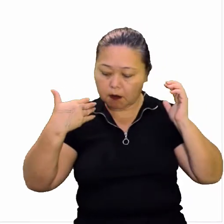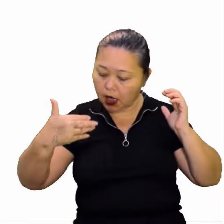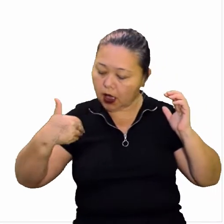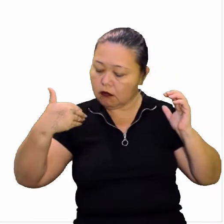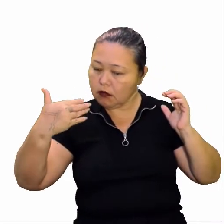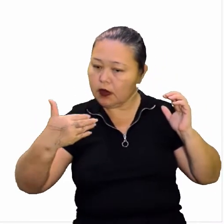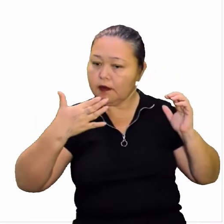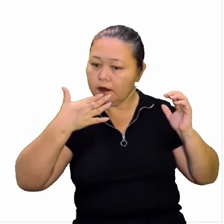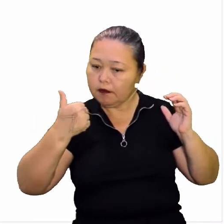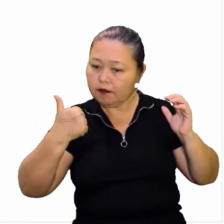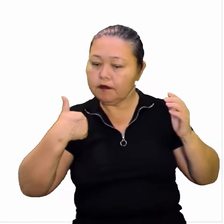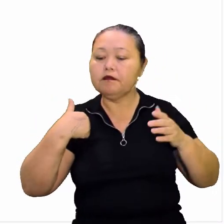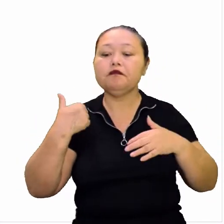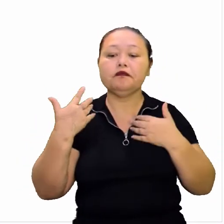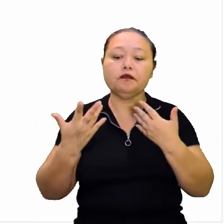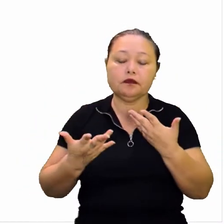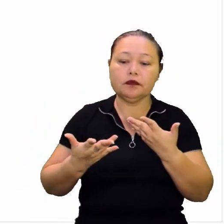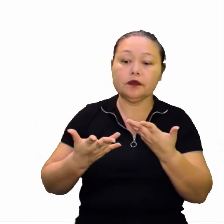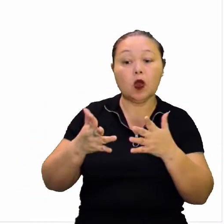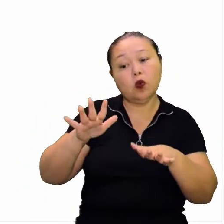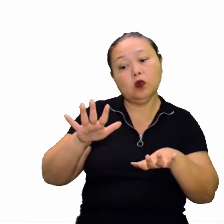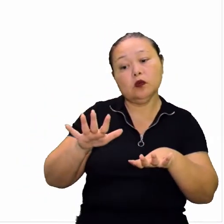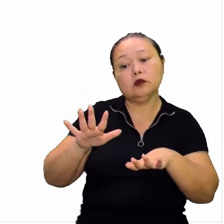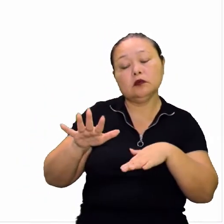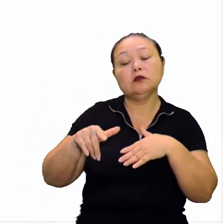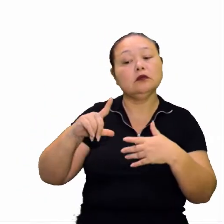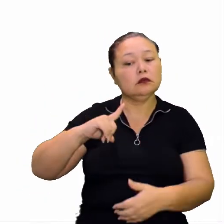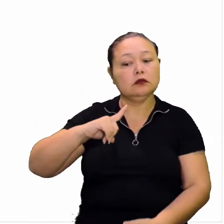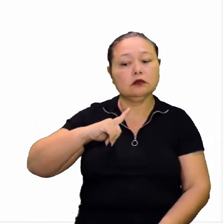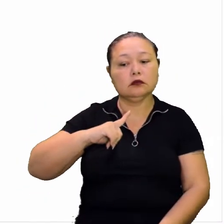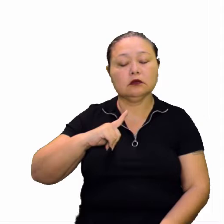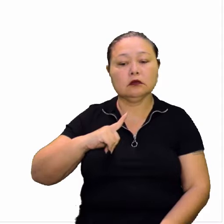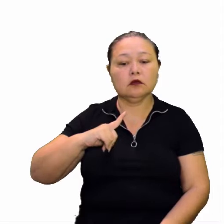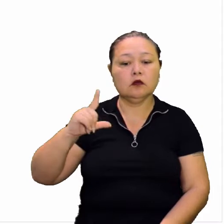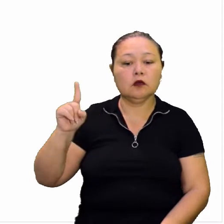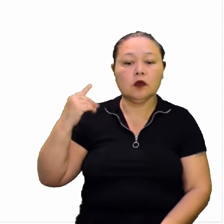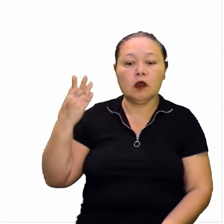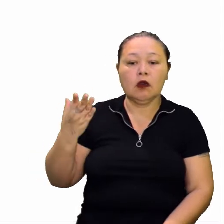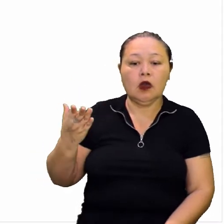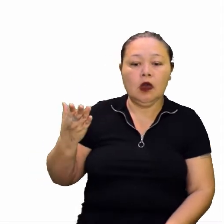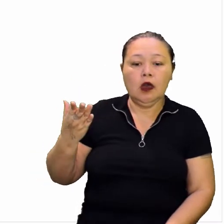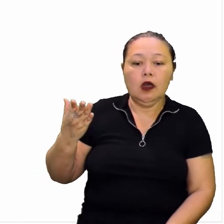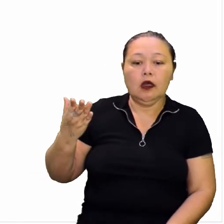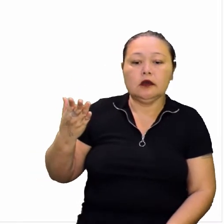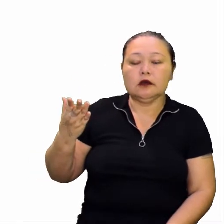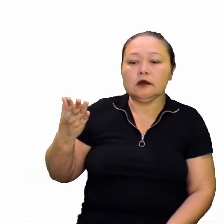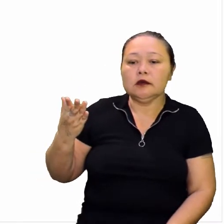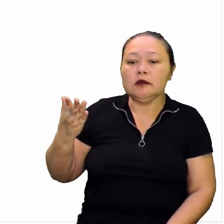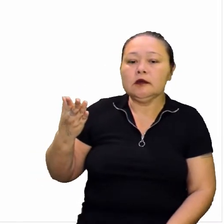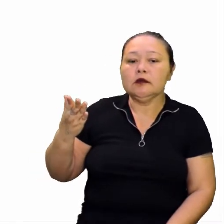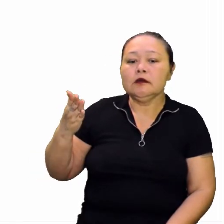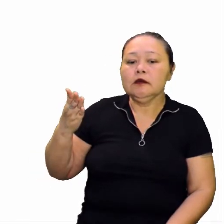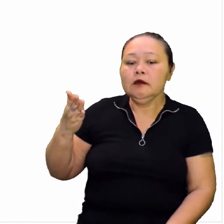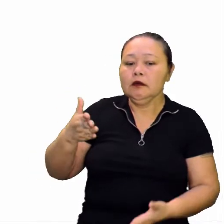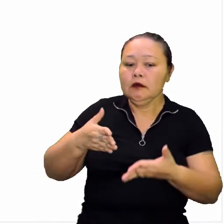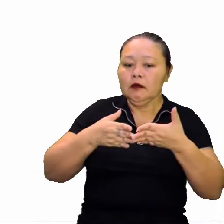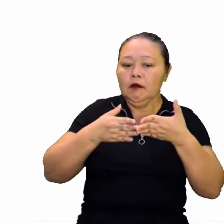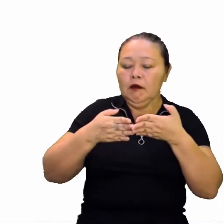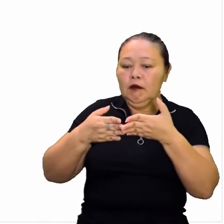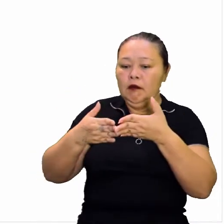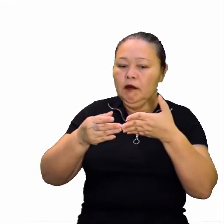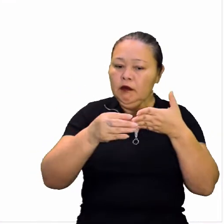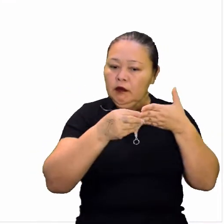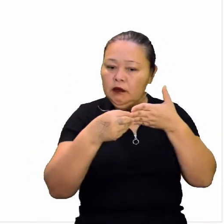melhoria compulsória ou não, mas tem. Veja aqui, as rotas